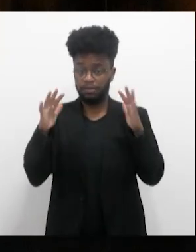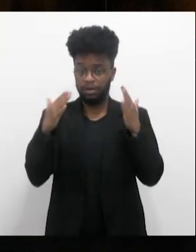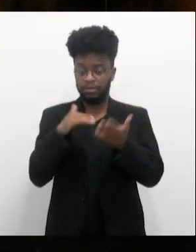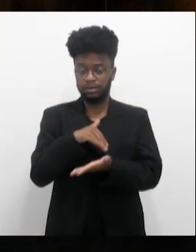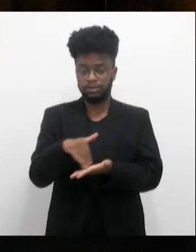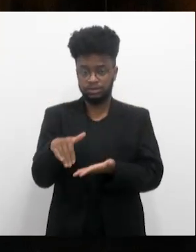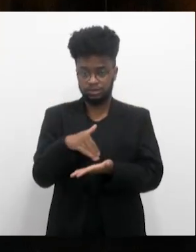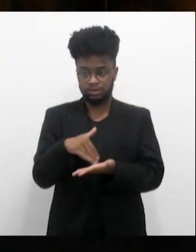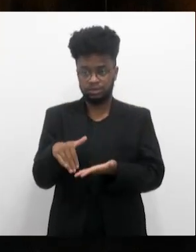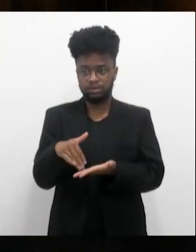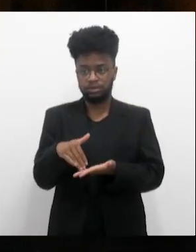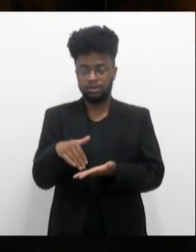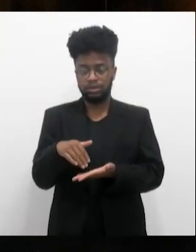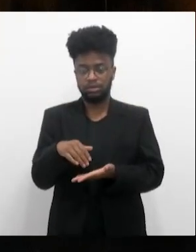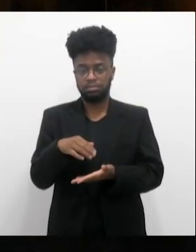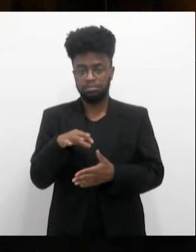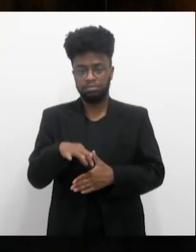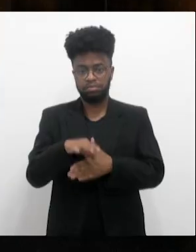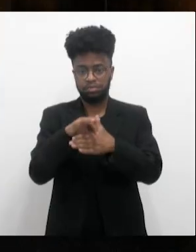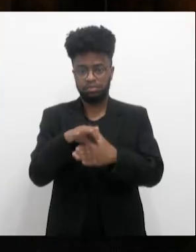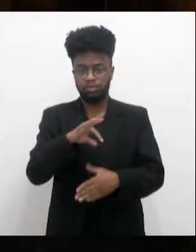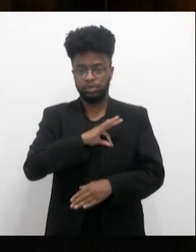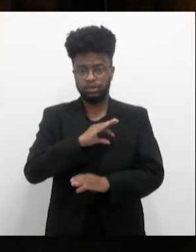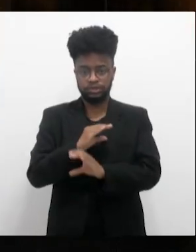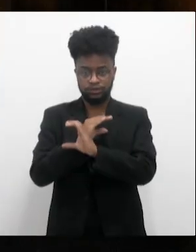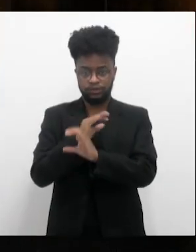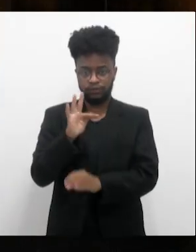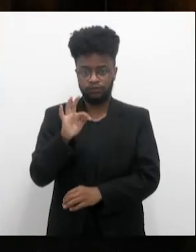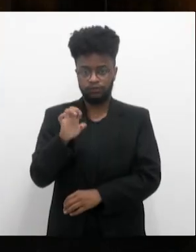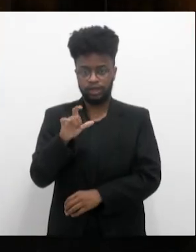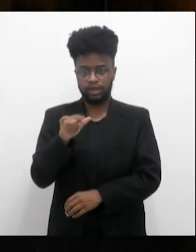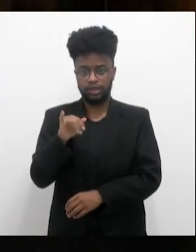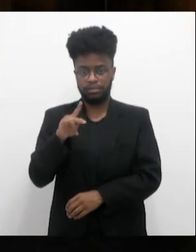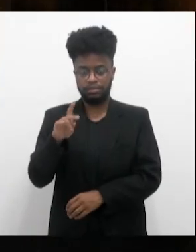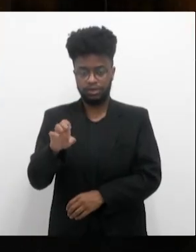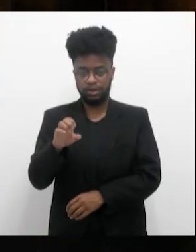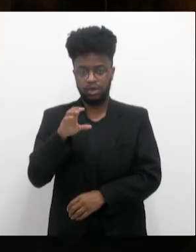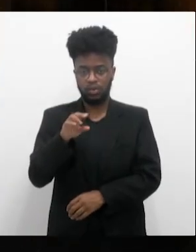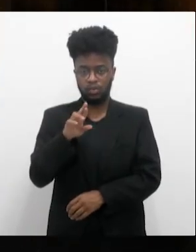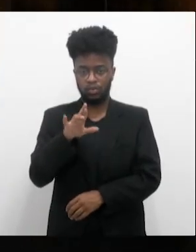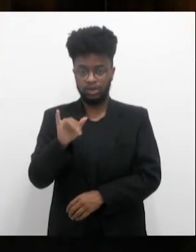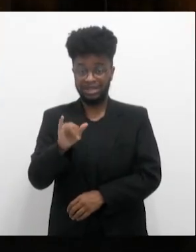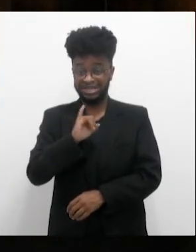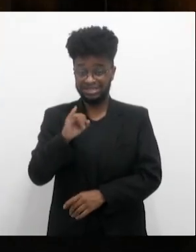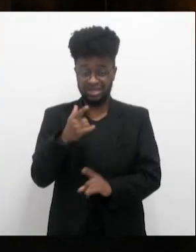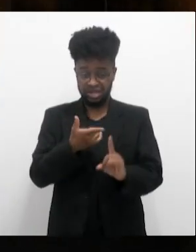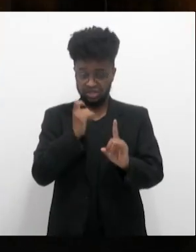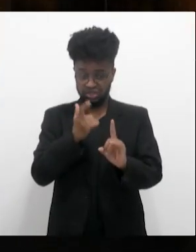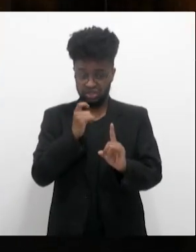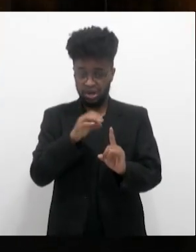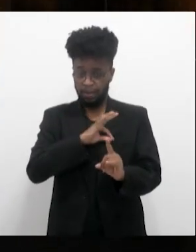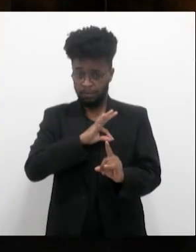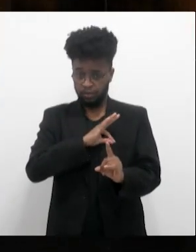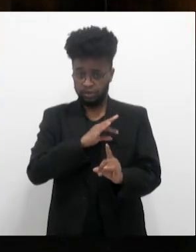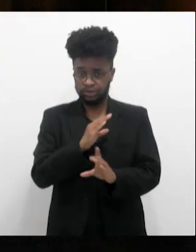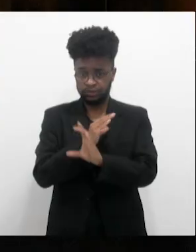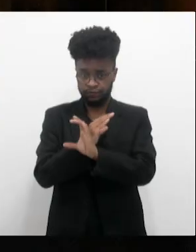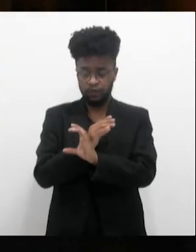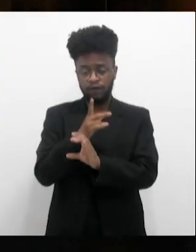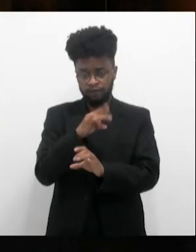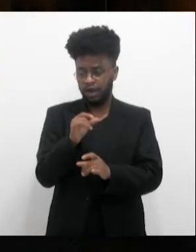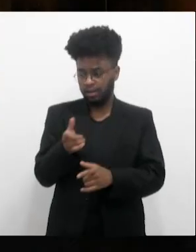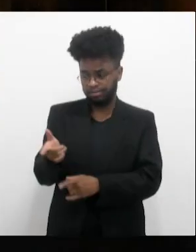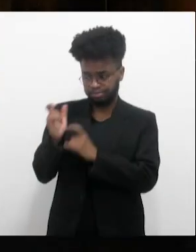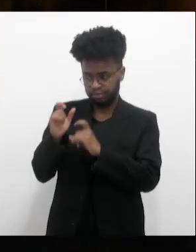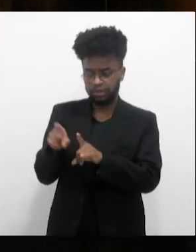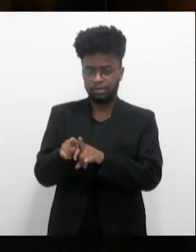secretário, chefe da Polícia Civil, Felipe Cury. Se der tiro na Polícia Civil, vai